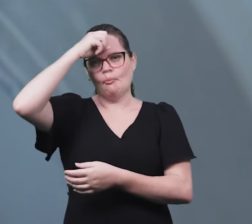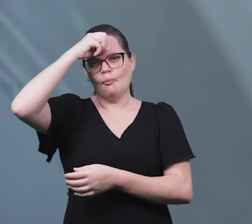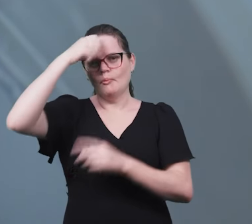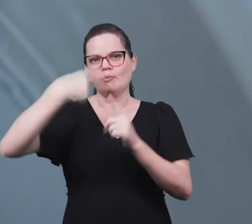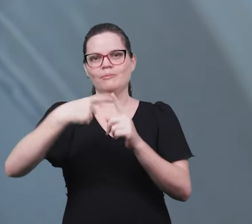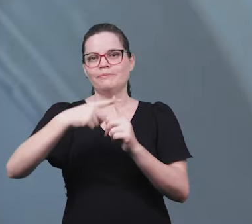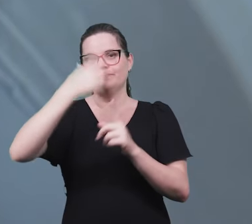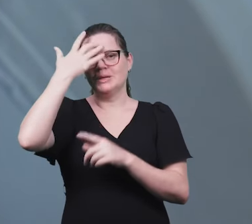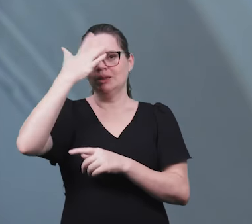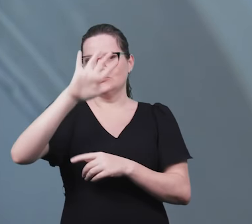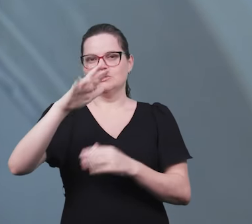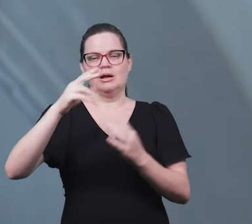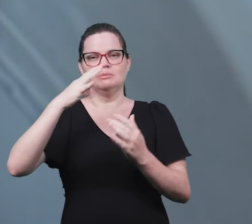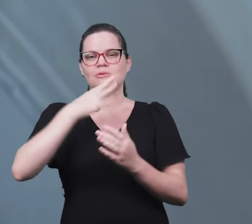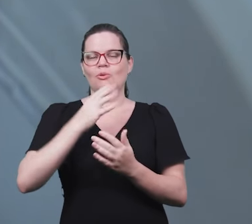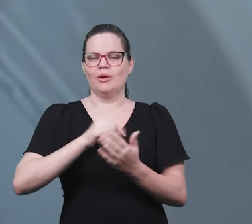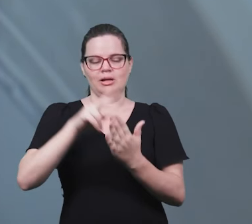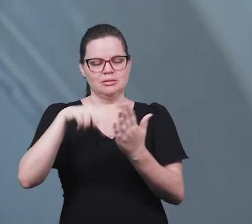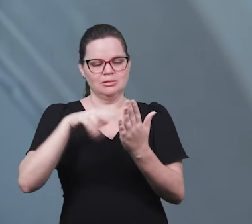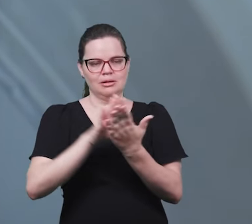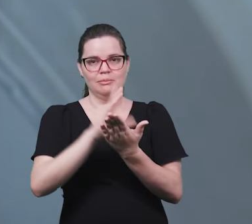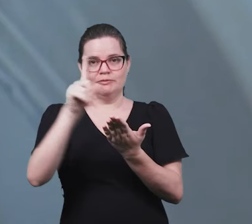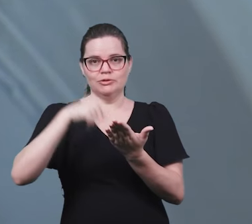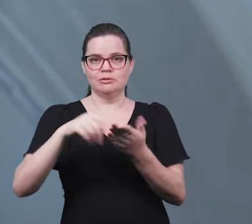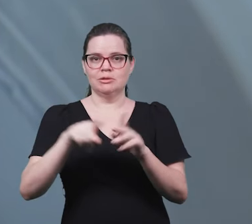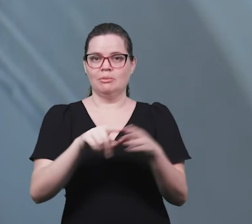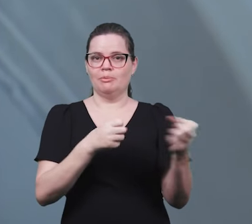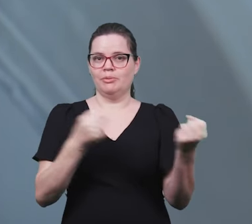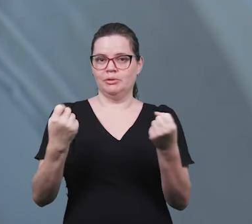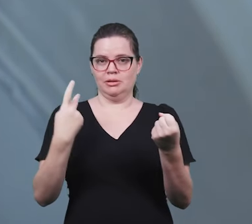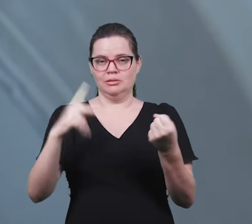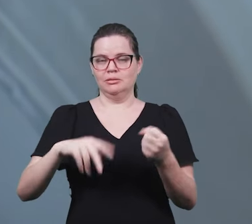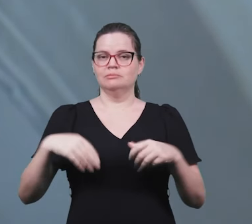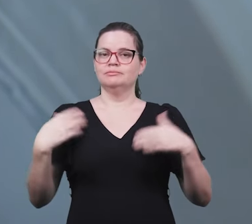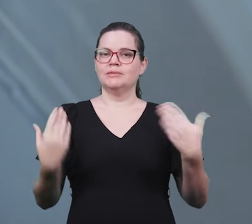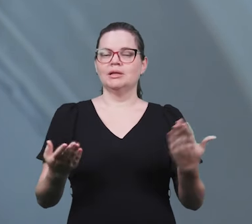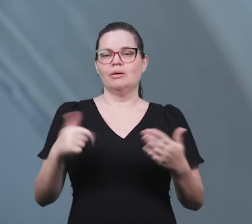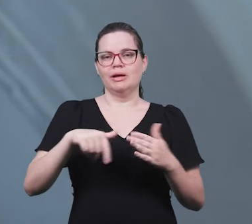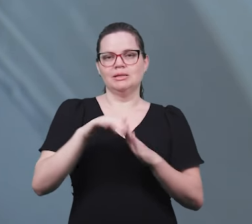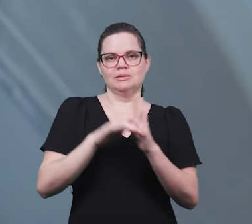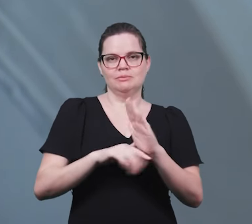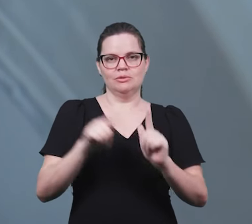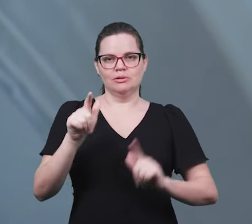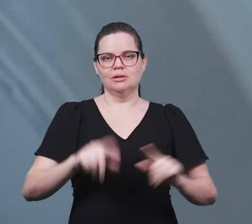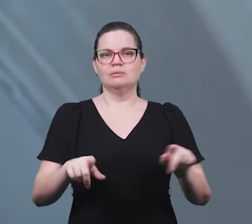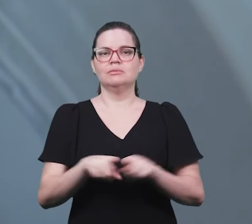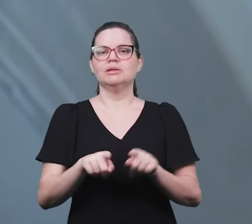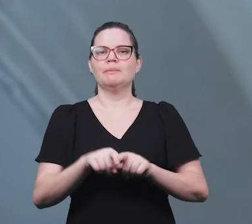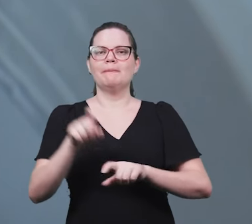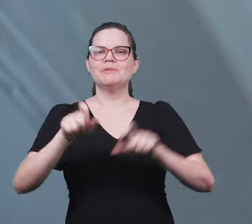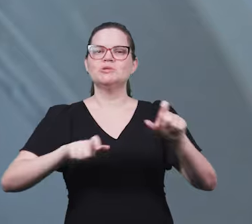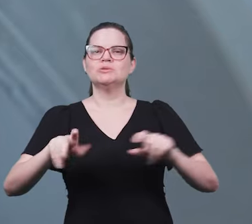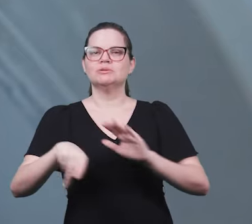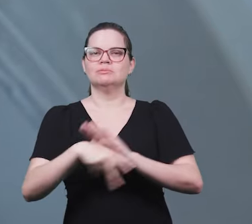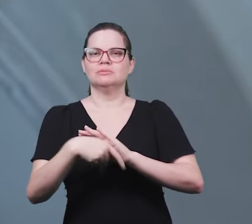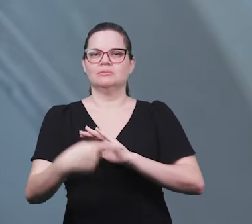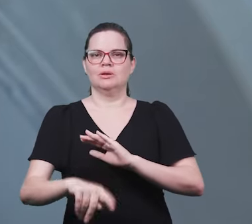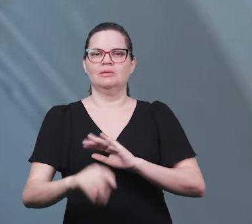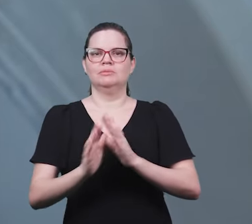programa, por exemplo, personagens bíblicos, né? Nós temos um programa